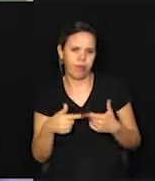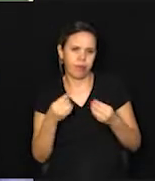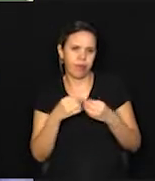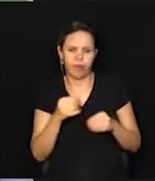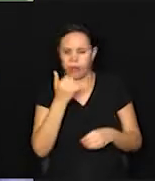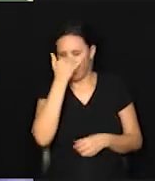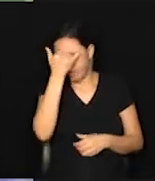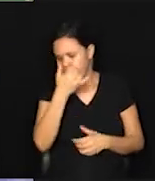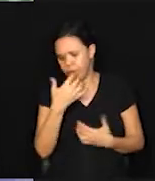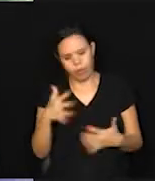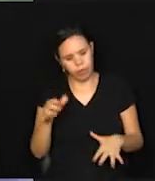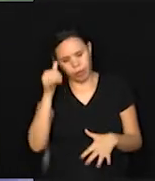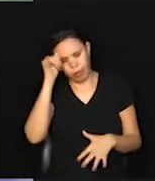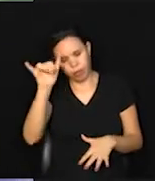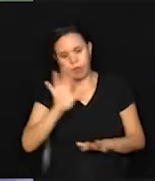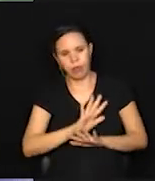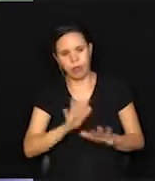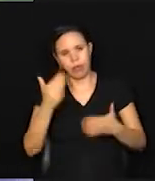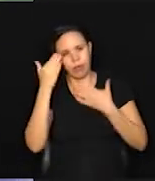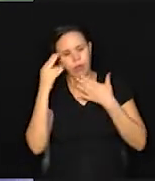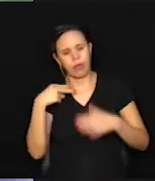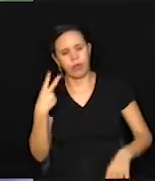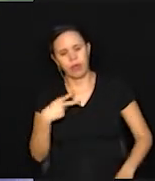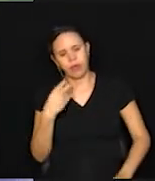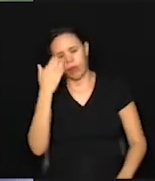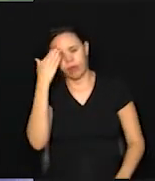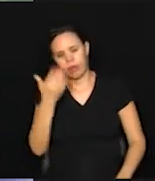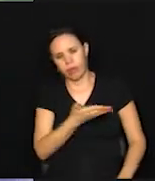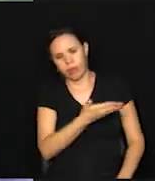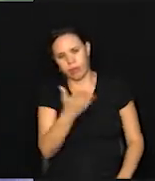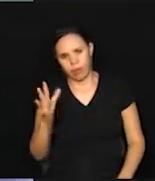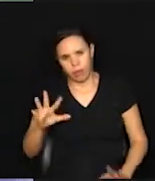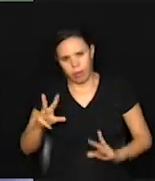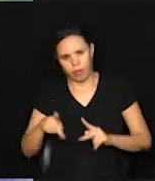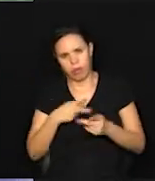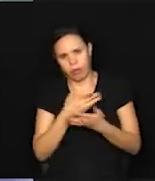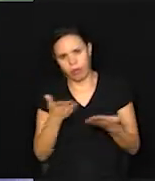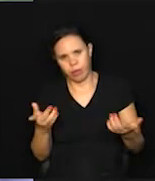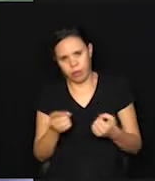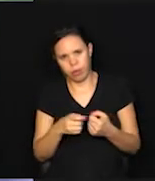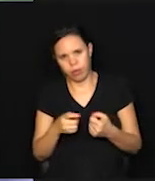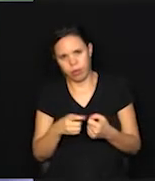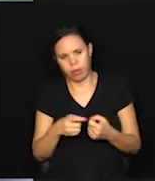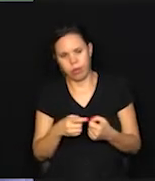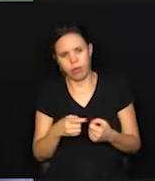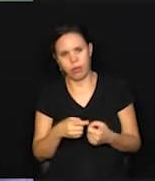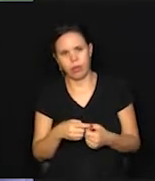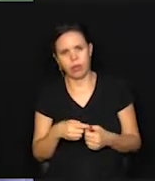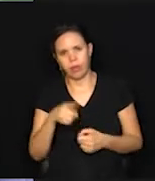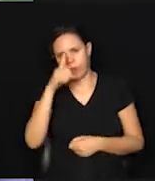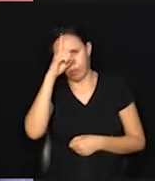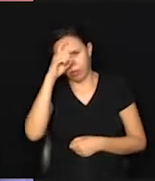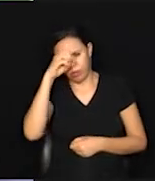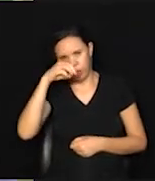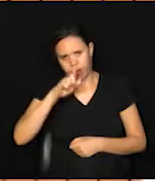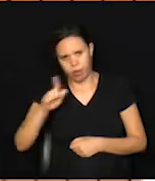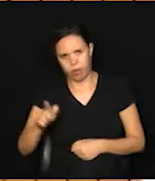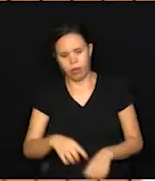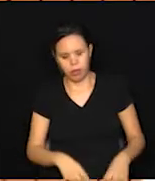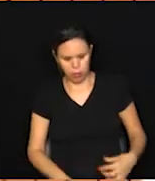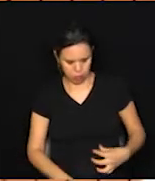tragédias, e isso nós queremos evitar. Muito obrigado, vereador, obrigado, vereadores, e obrigado aos dirigentes aí da Rede Mário Gatti também.